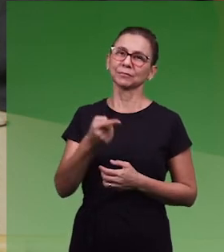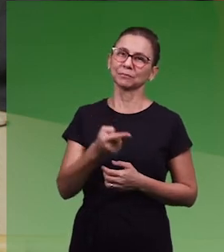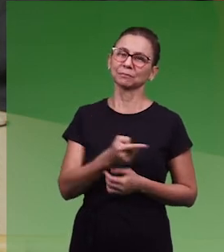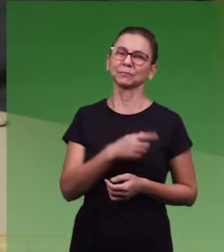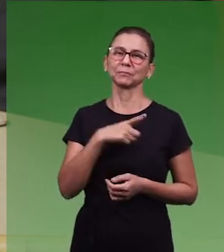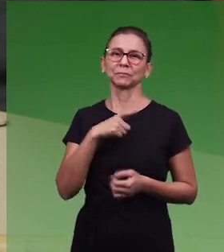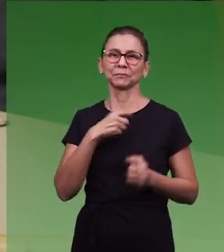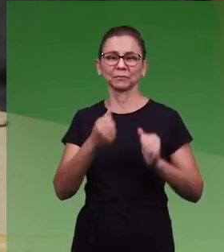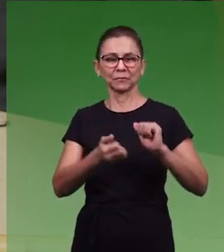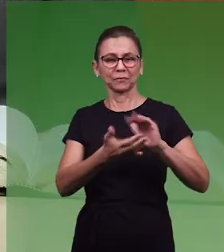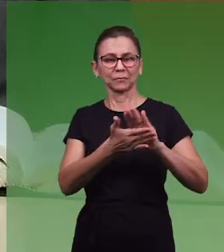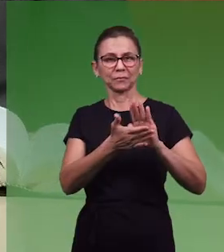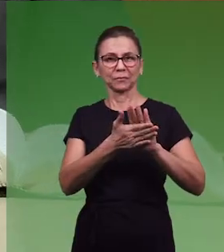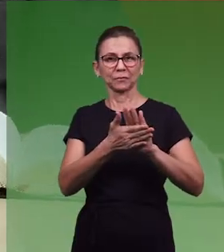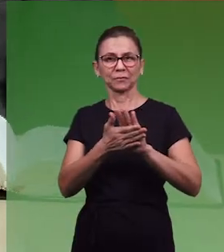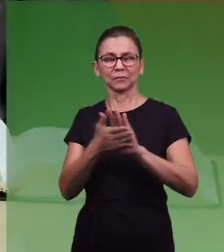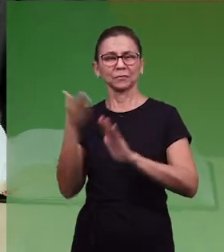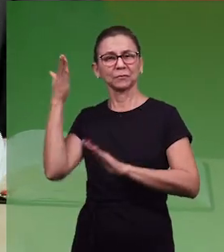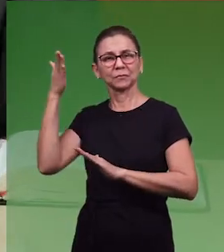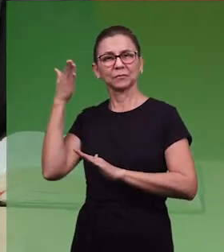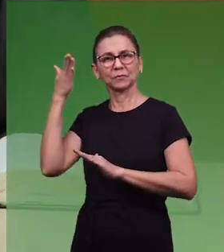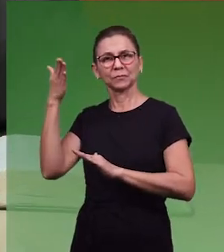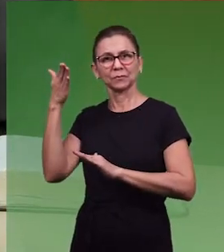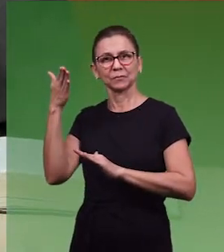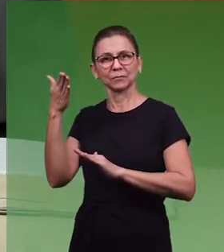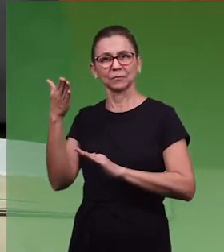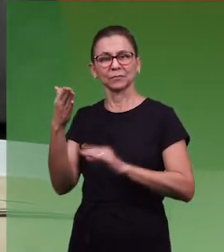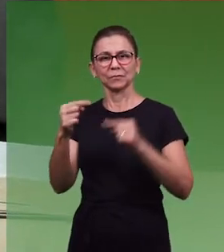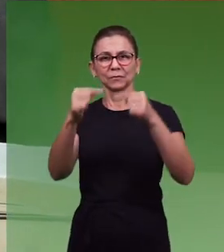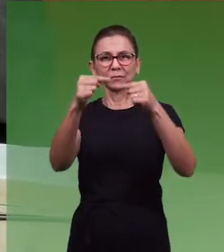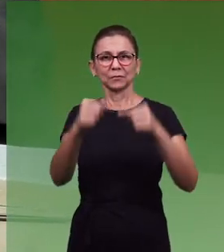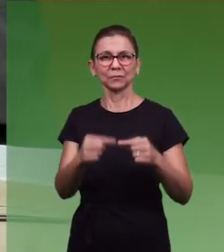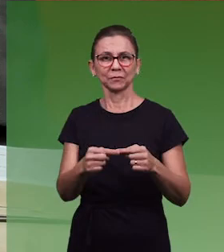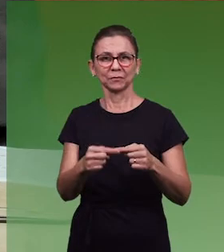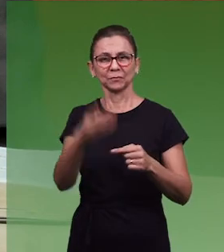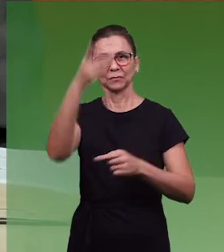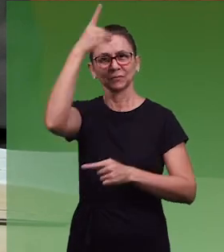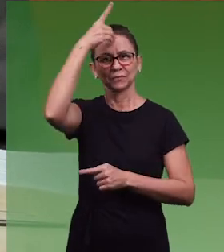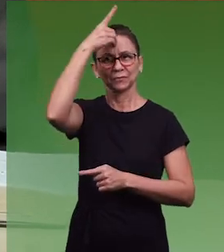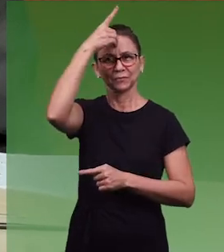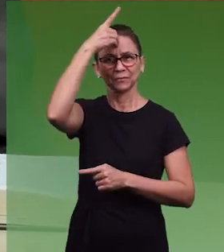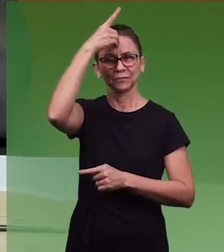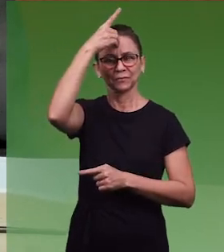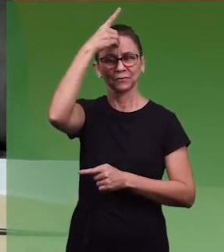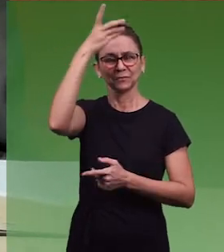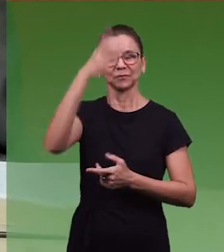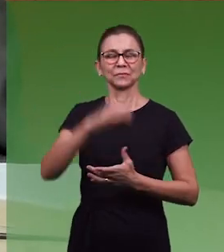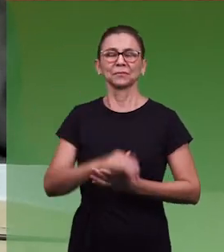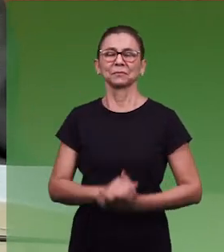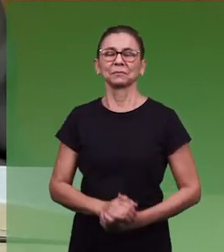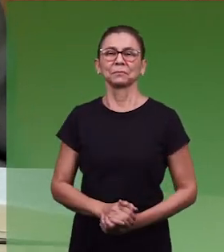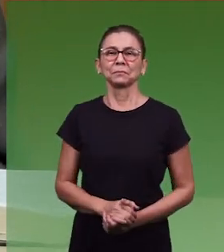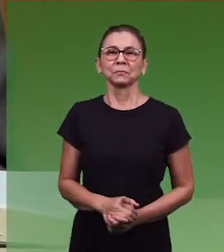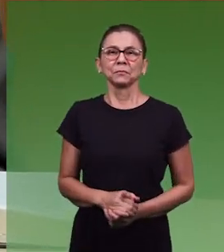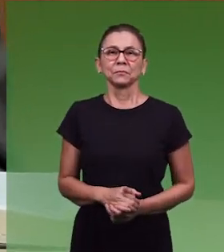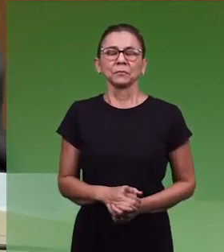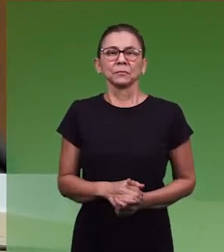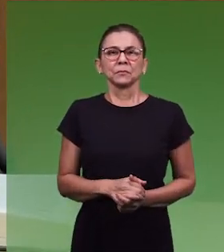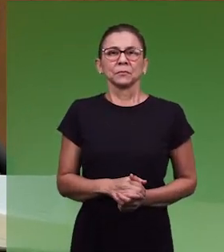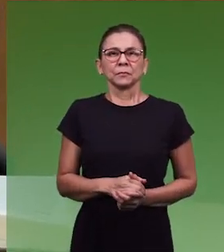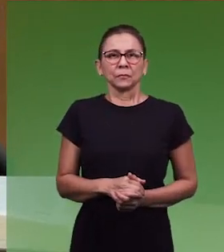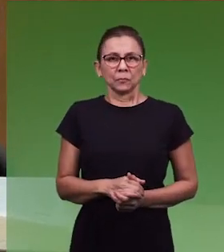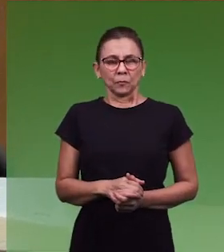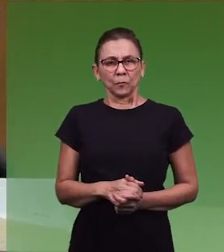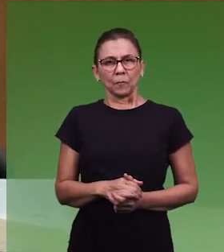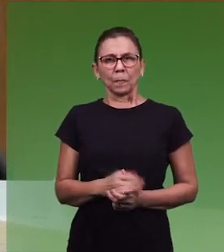palavra. A palavra se processa tudo na presença do Senhor. De acordo com o texto, aí você